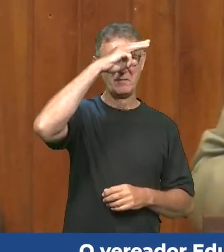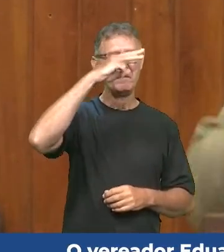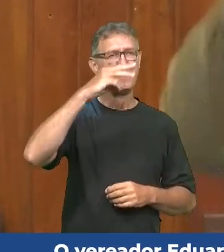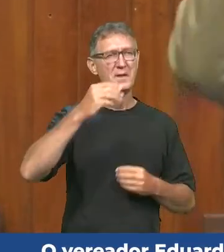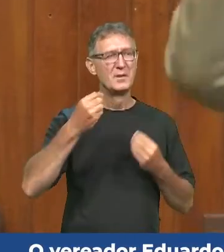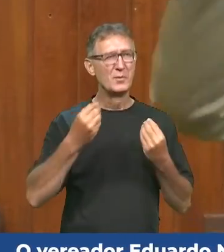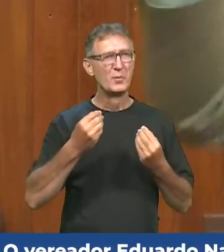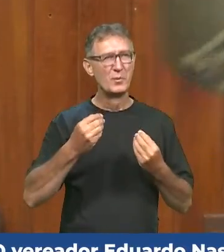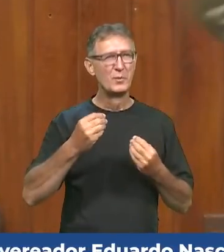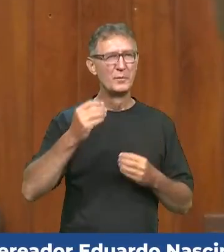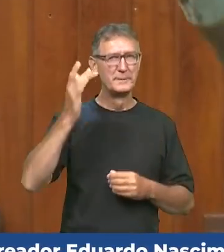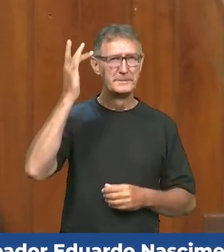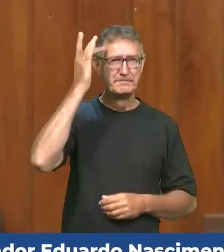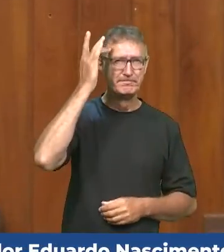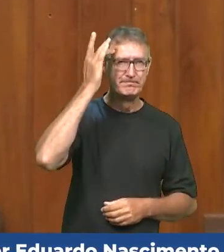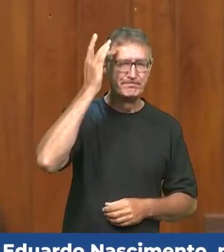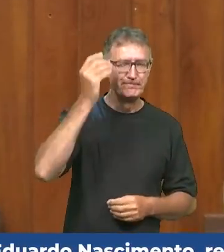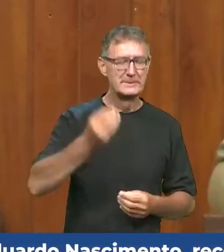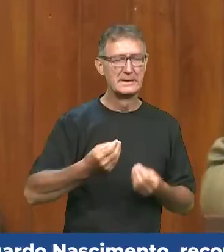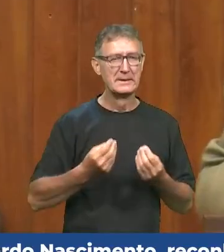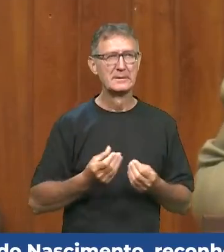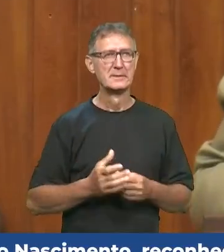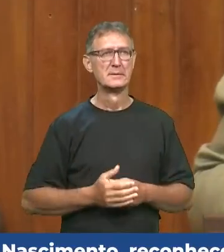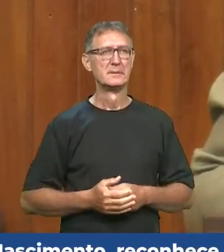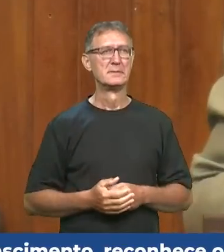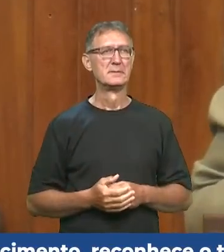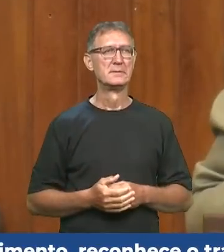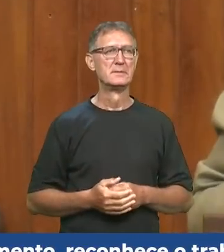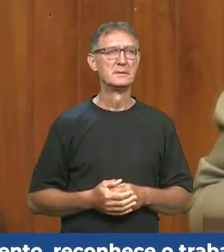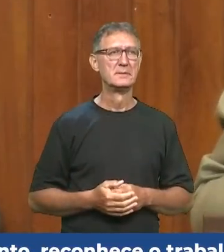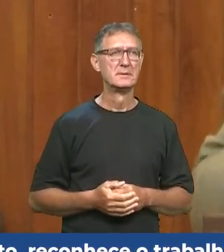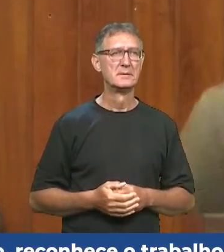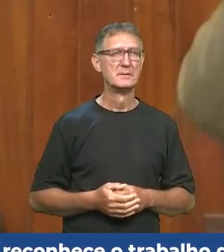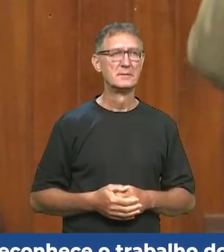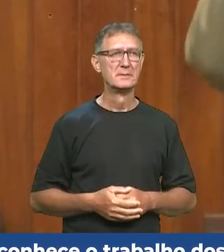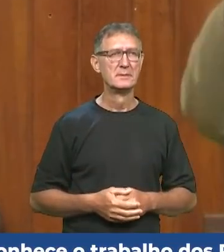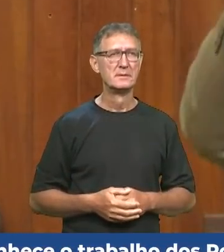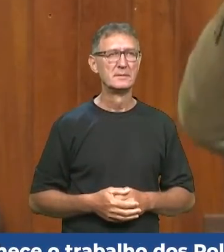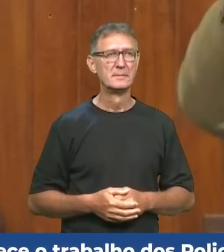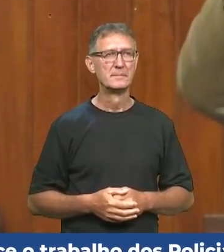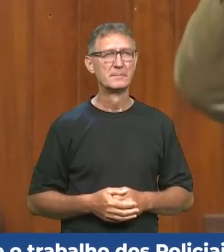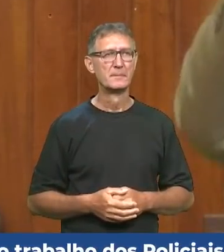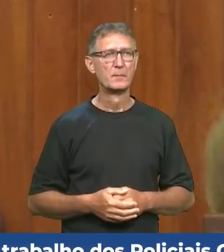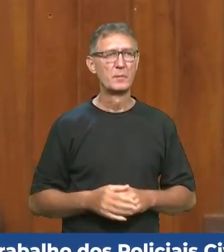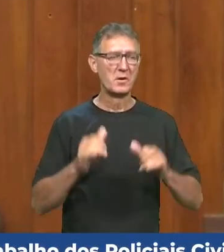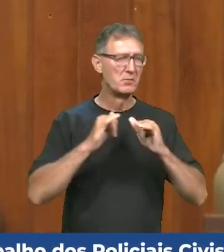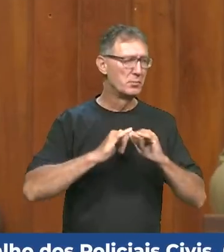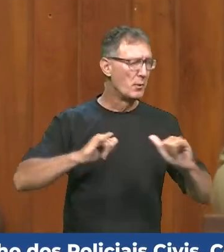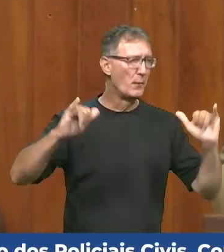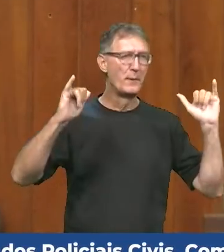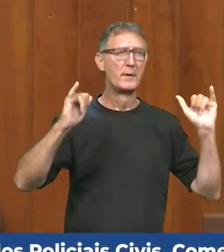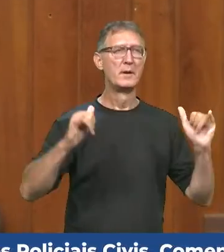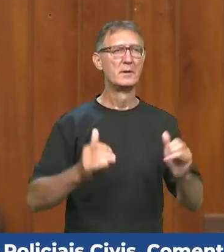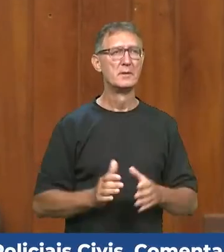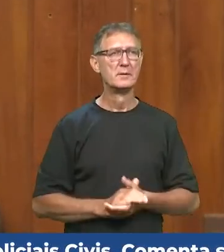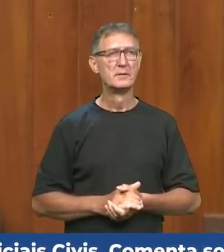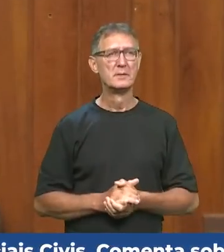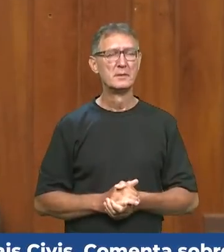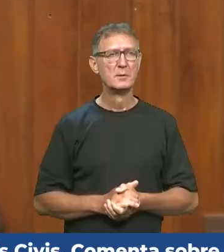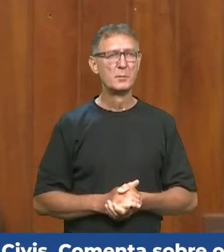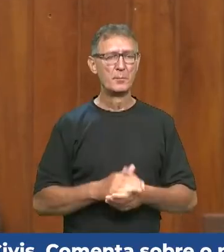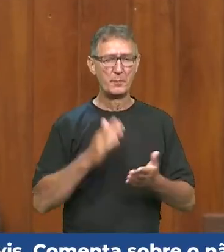cabeça, meu Deus, para concluir, presidente, por isso que eu digo para vocês, chegou a hora de dar